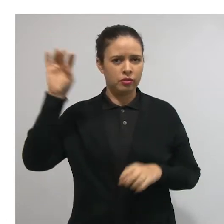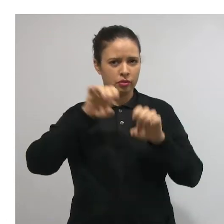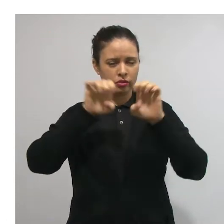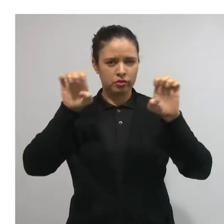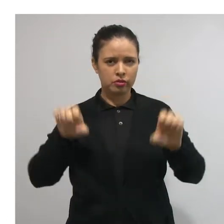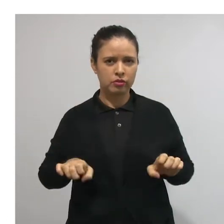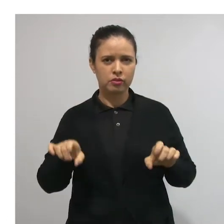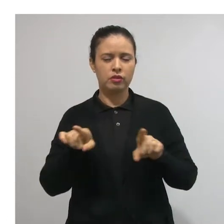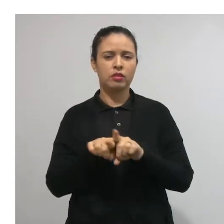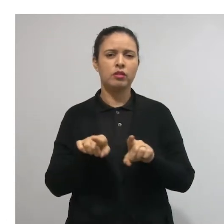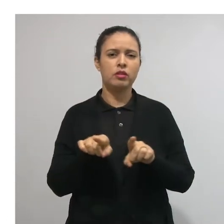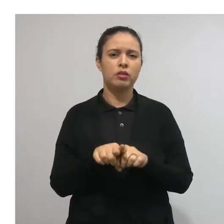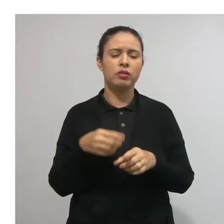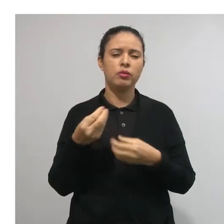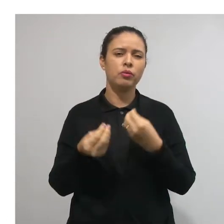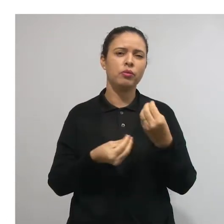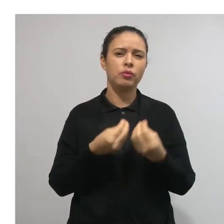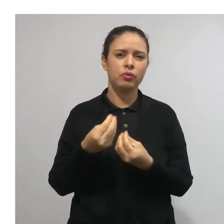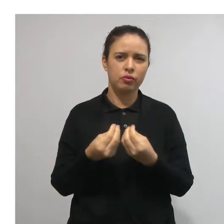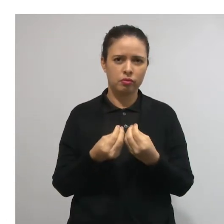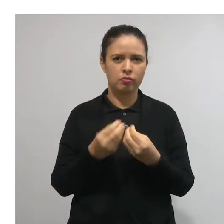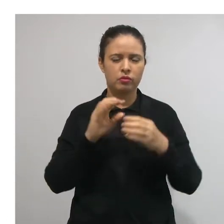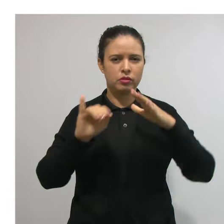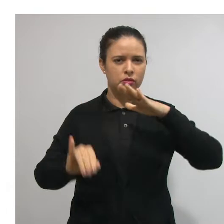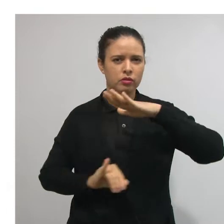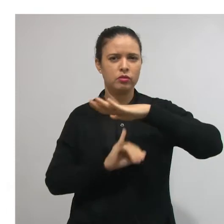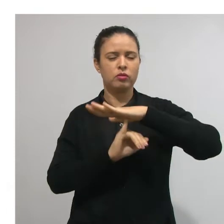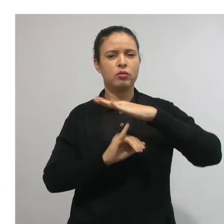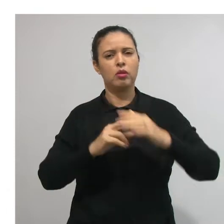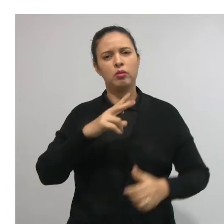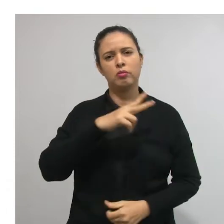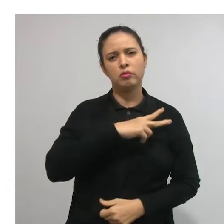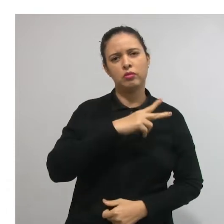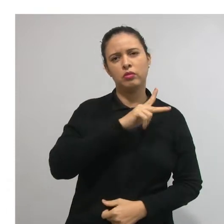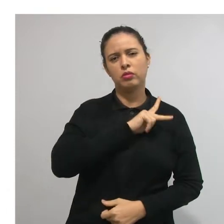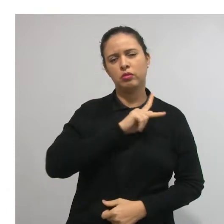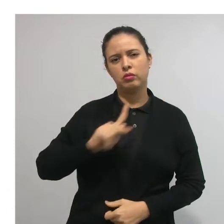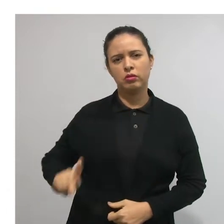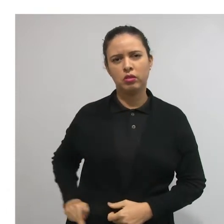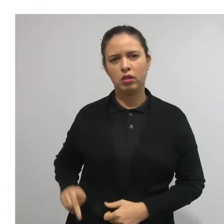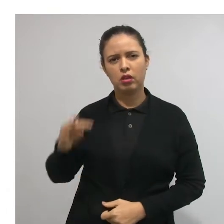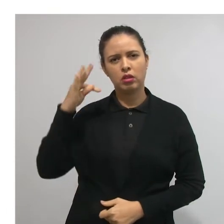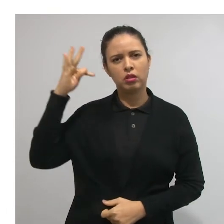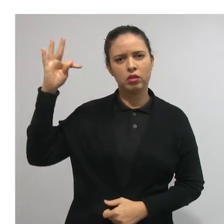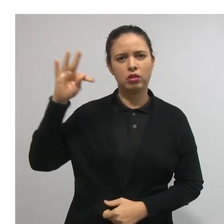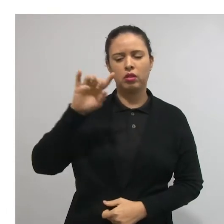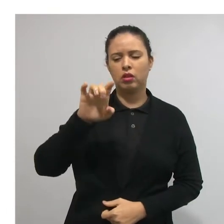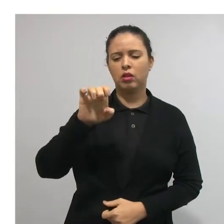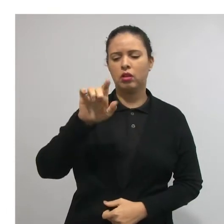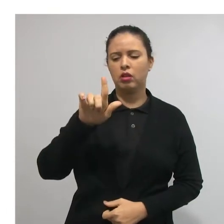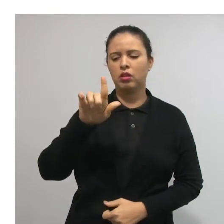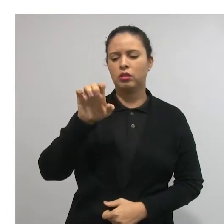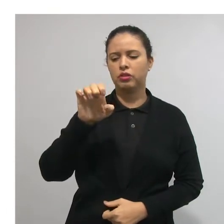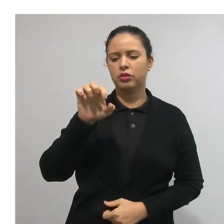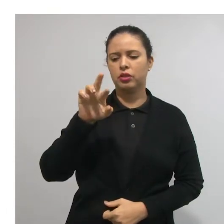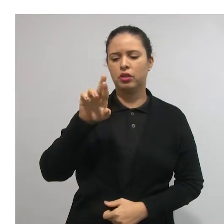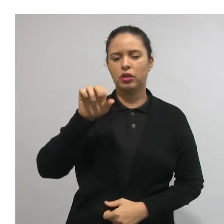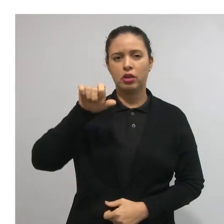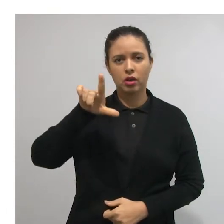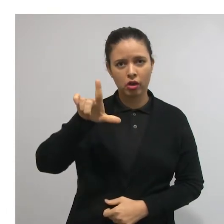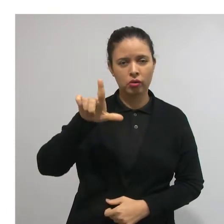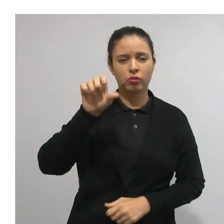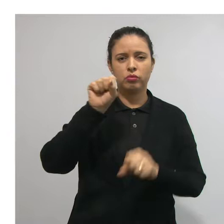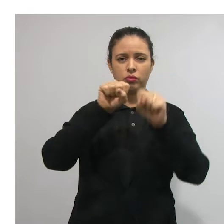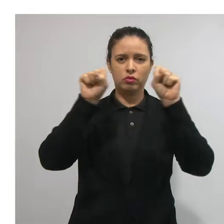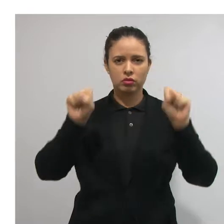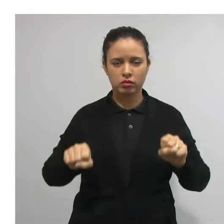também compreender o funcionamento de uma organização por meio da teoria geral dos sistemas. E é claro,